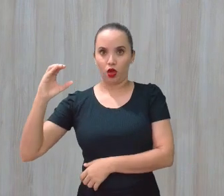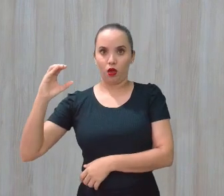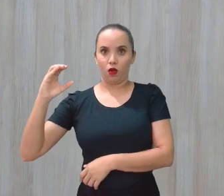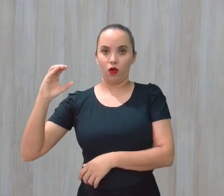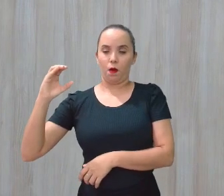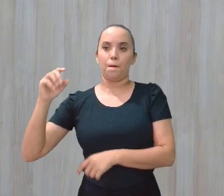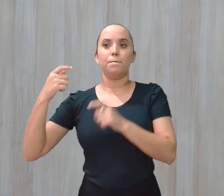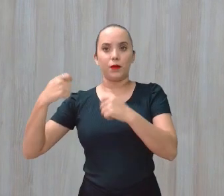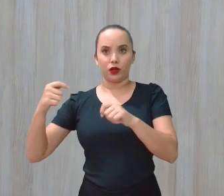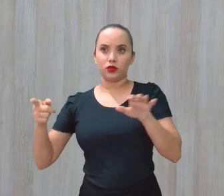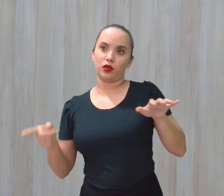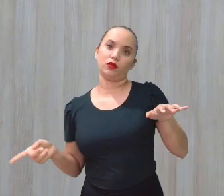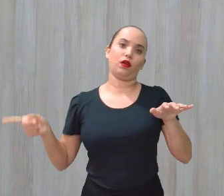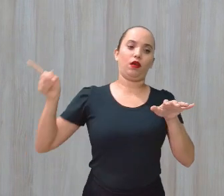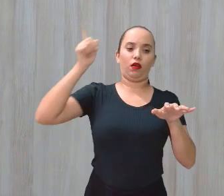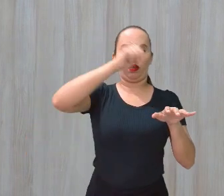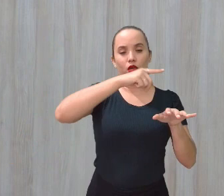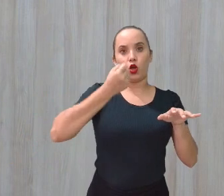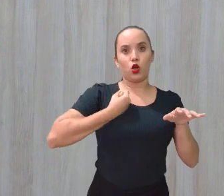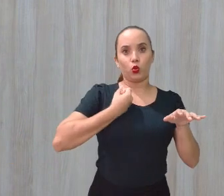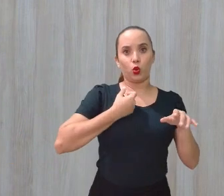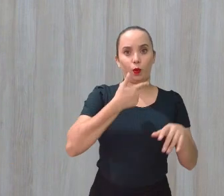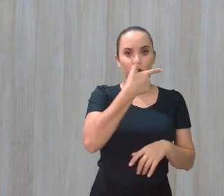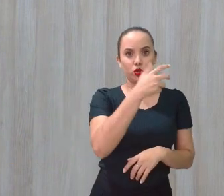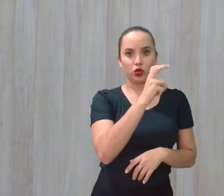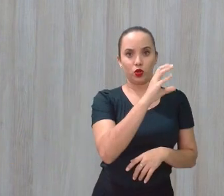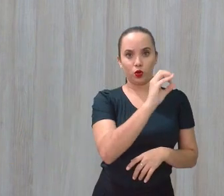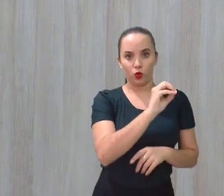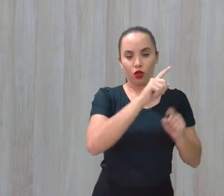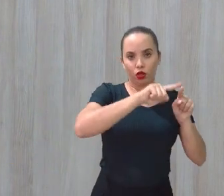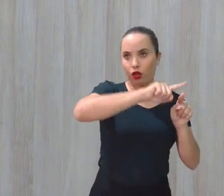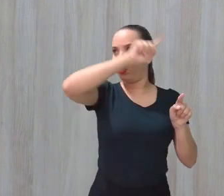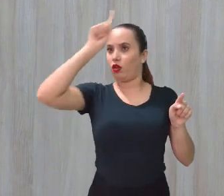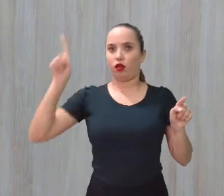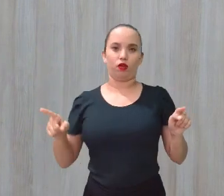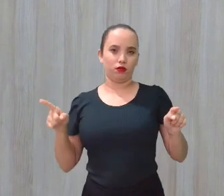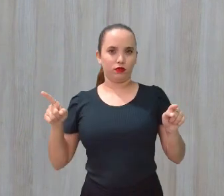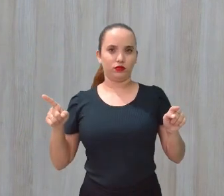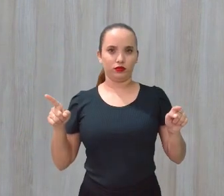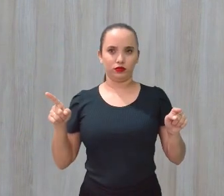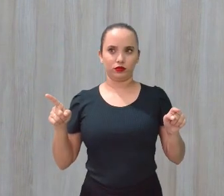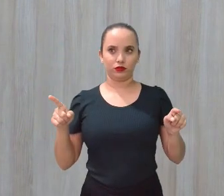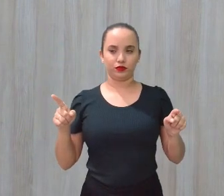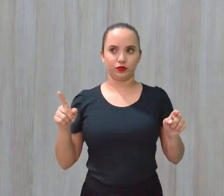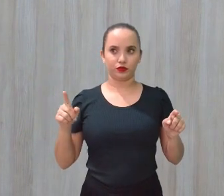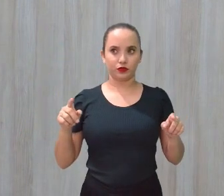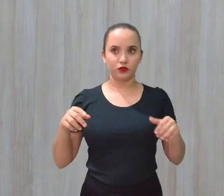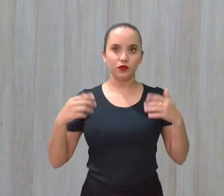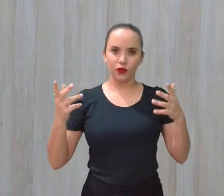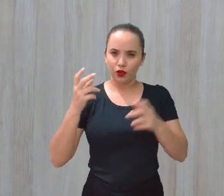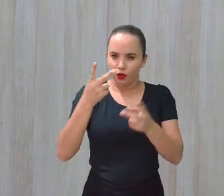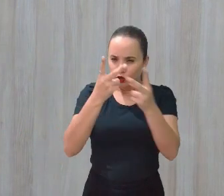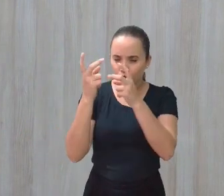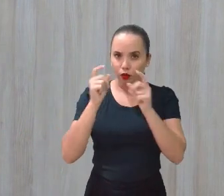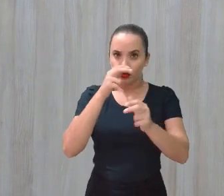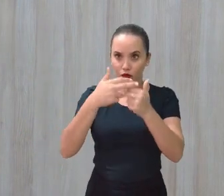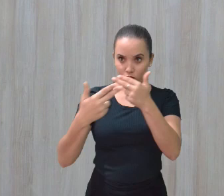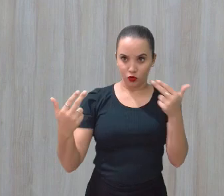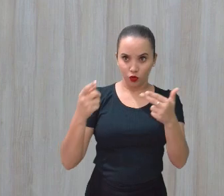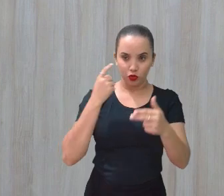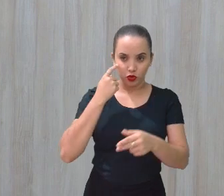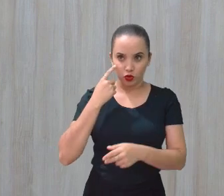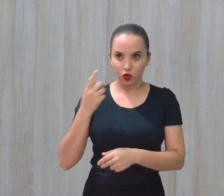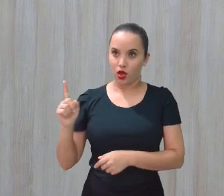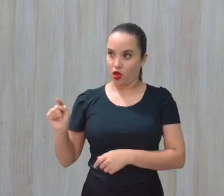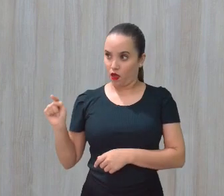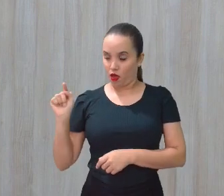lado esquerdo, o 250 que está do lado esquerdo vai precisar passar para o lado direito. E observa, esse C